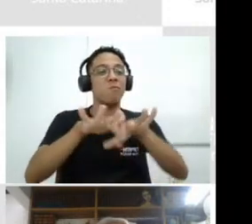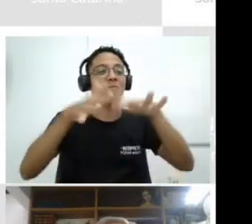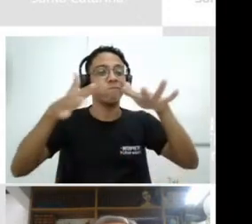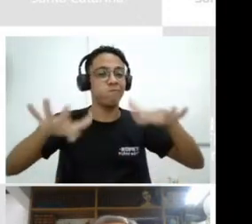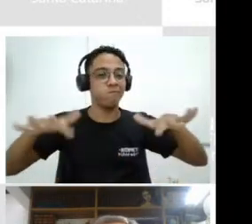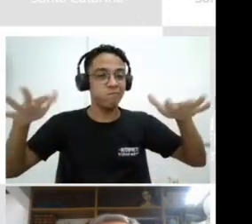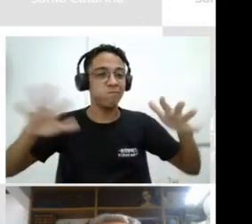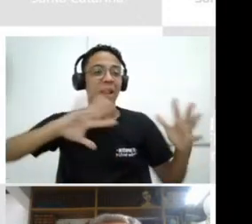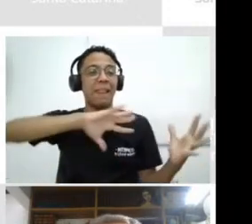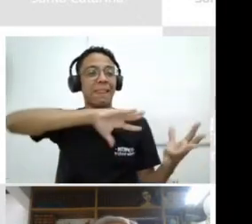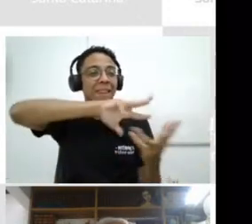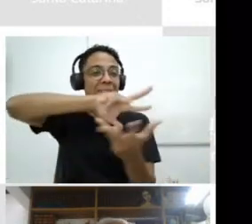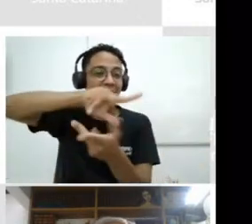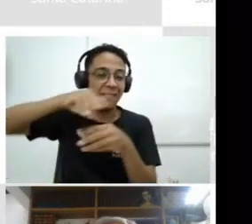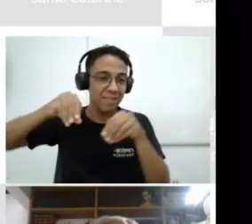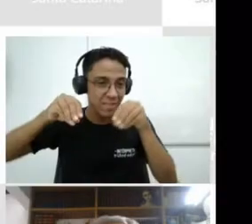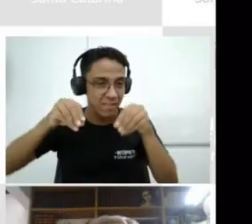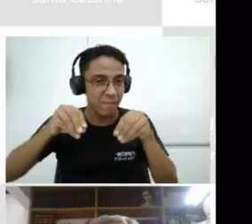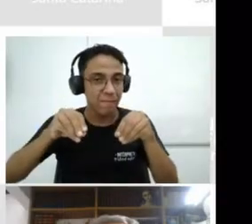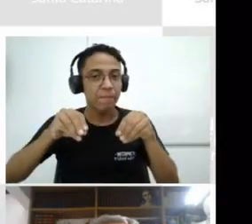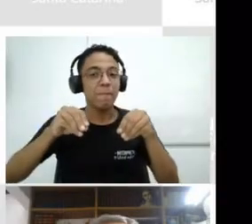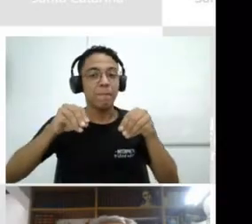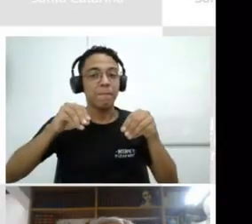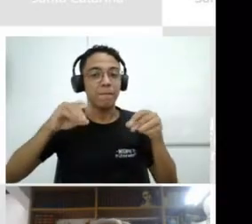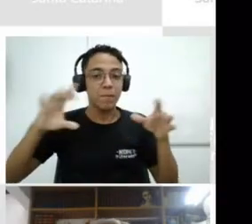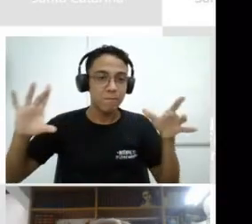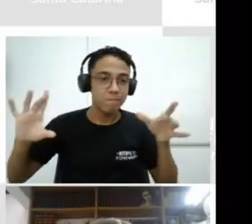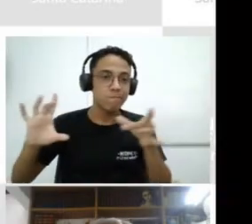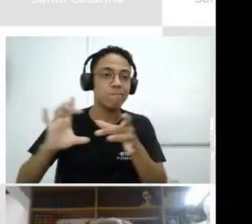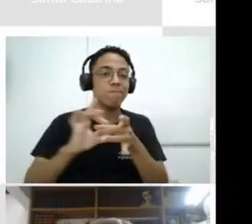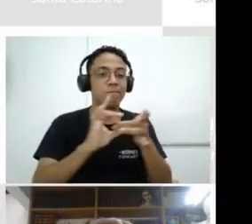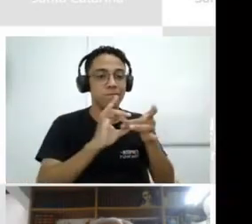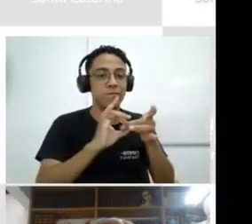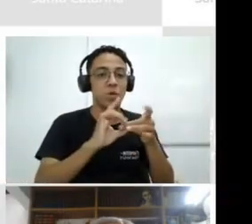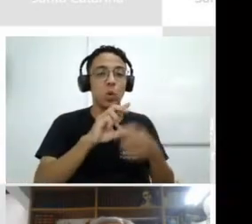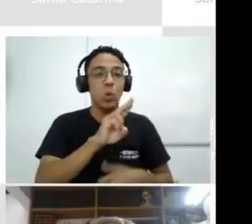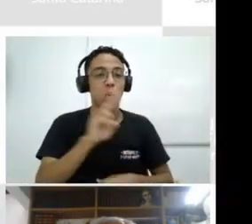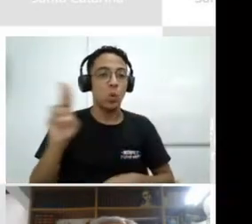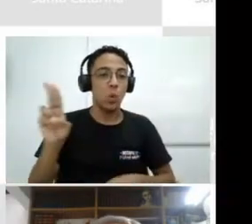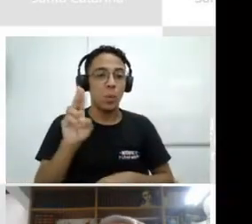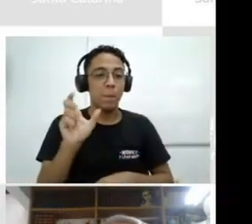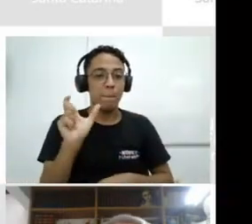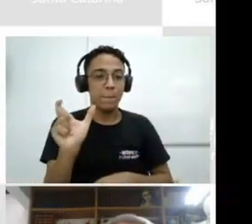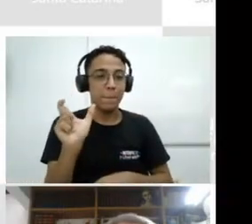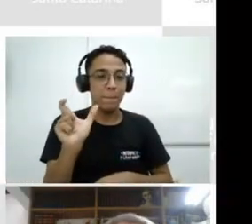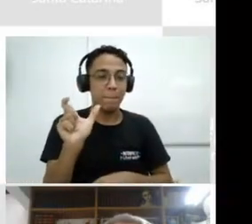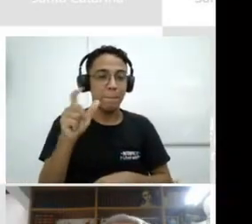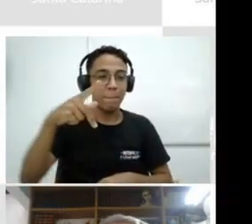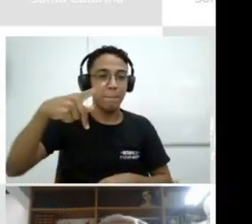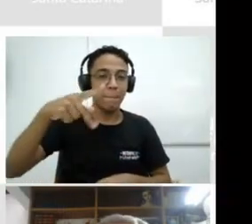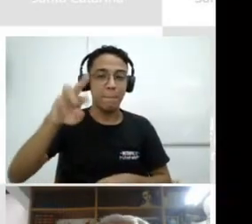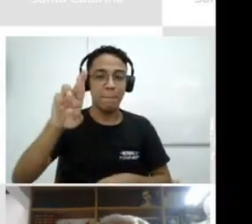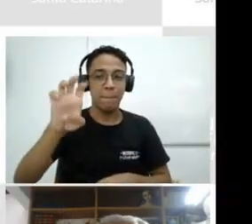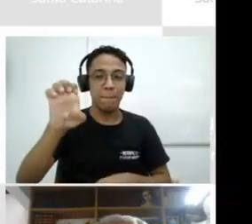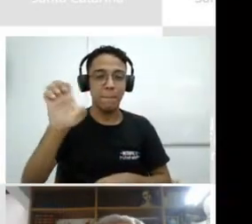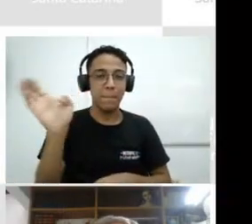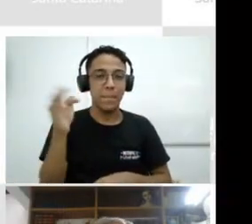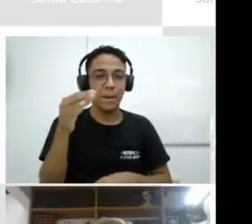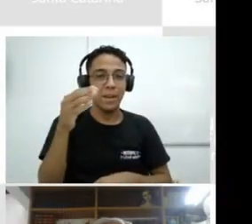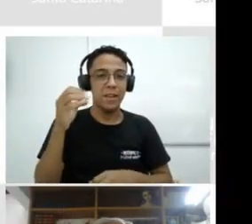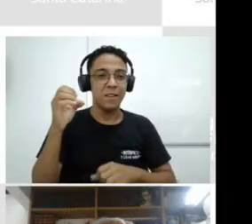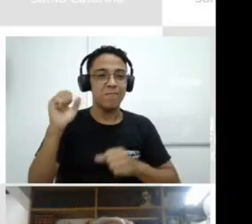em relação a que período? Em relação ao período convencionalmente chamado pré-industrial, ou seja, 1850 e